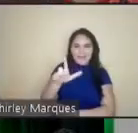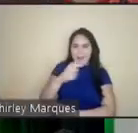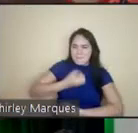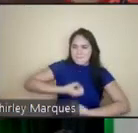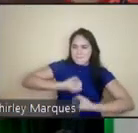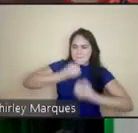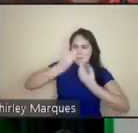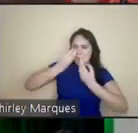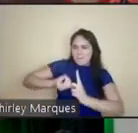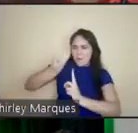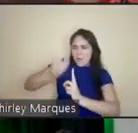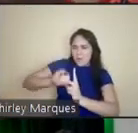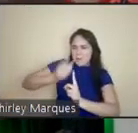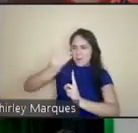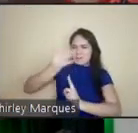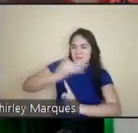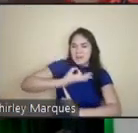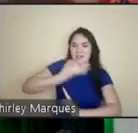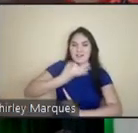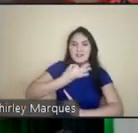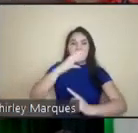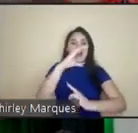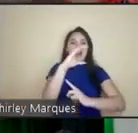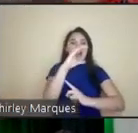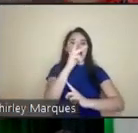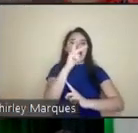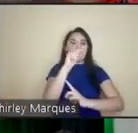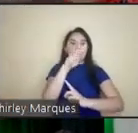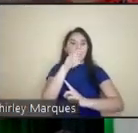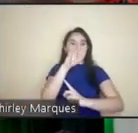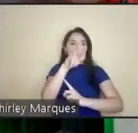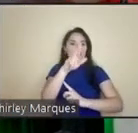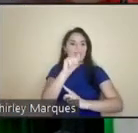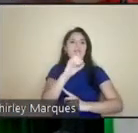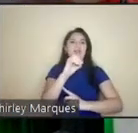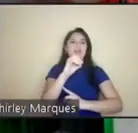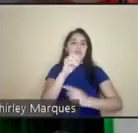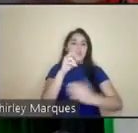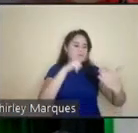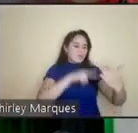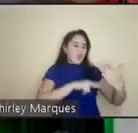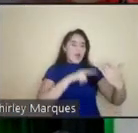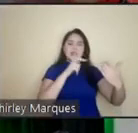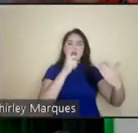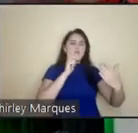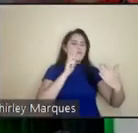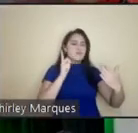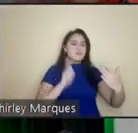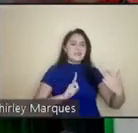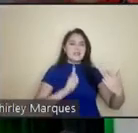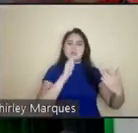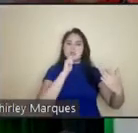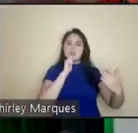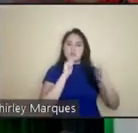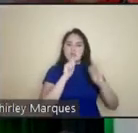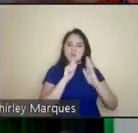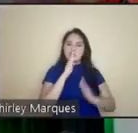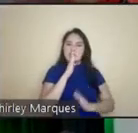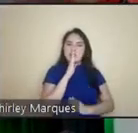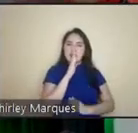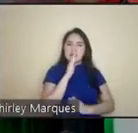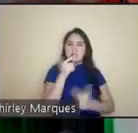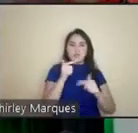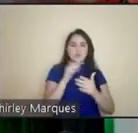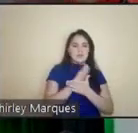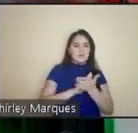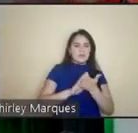bicho. Chaveiro, não vou dizer que no silêncio ouve-se algo, nem que na solidão encontro-me pleno. A